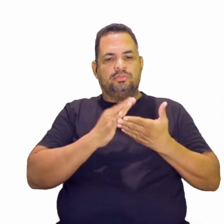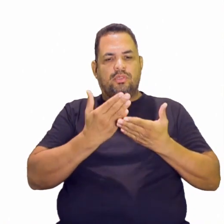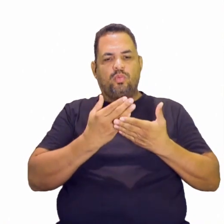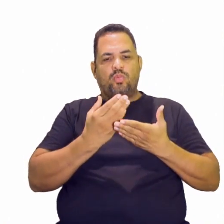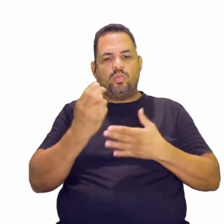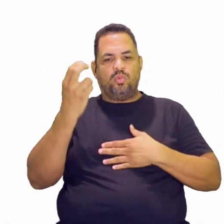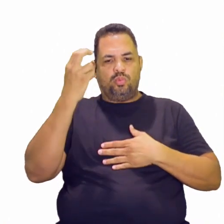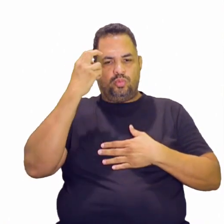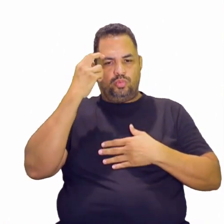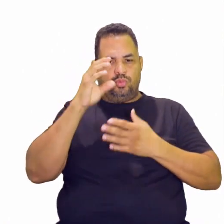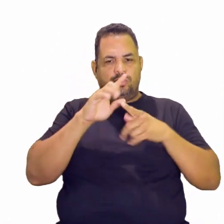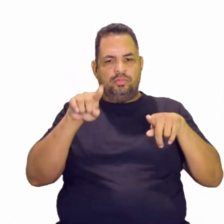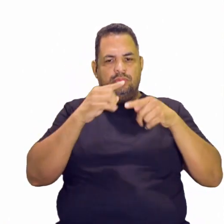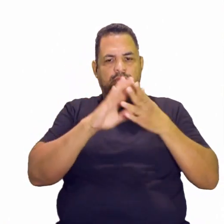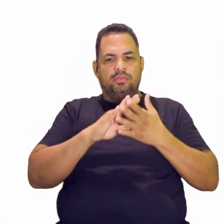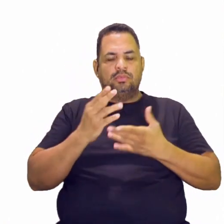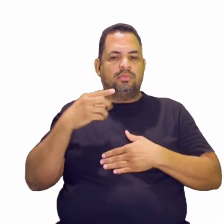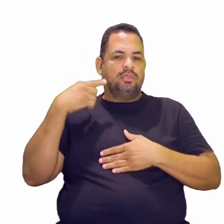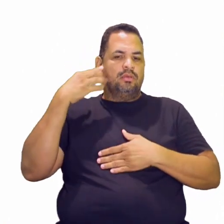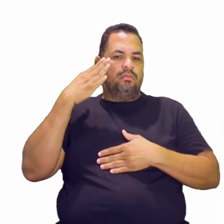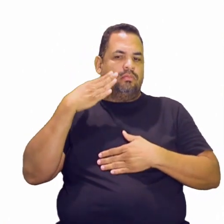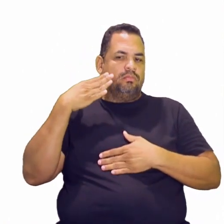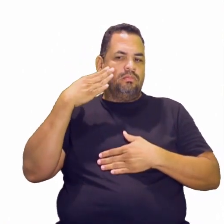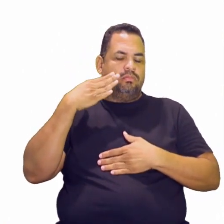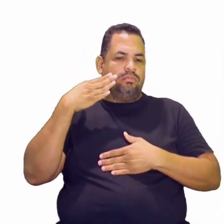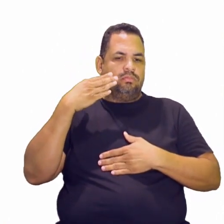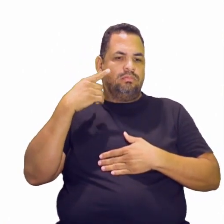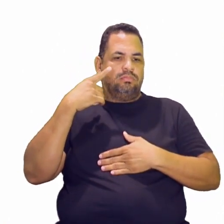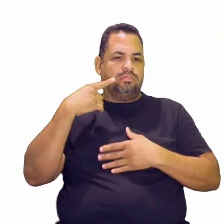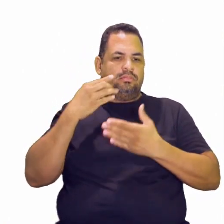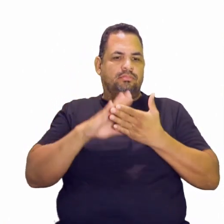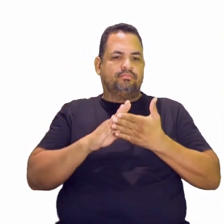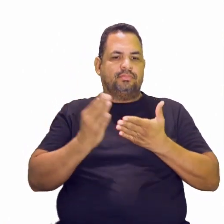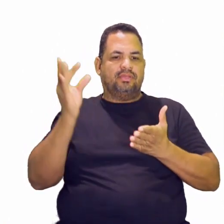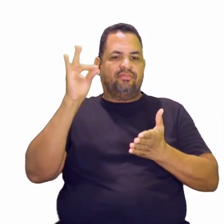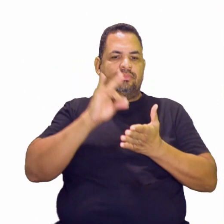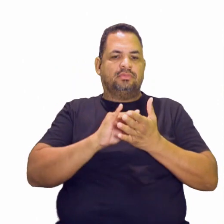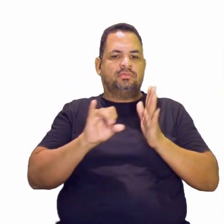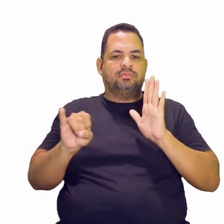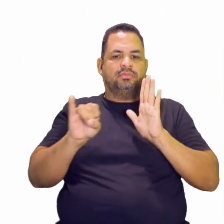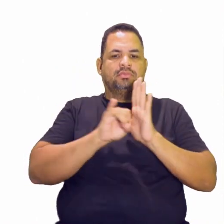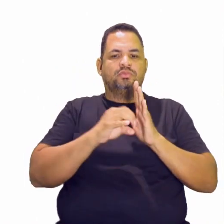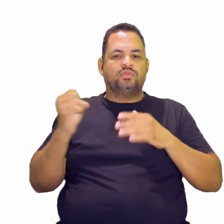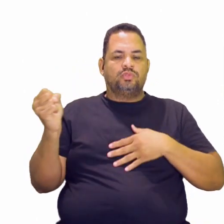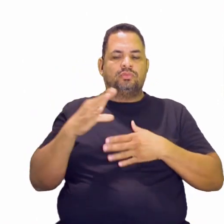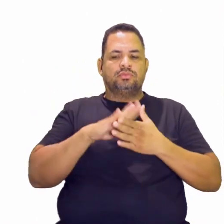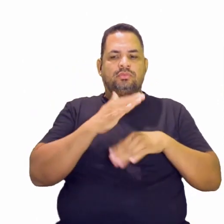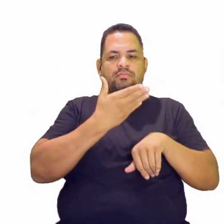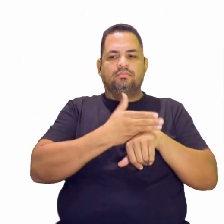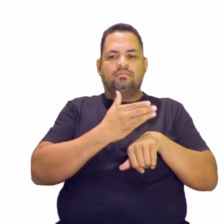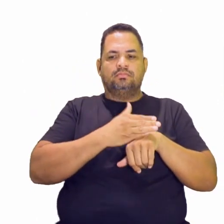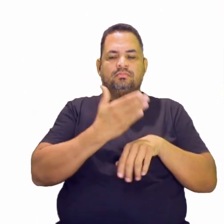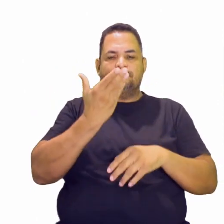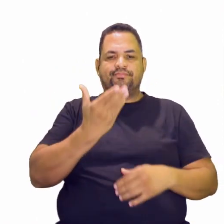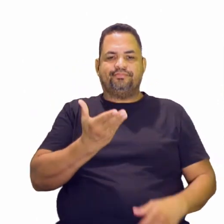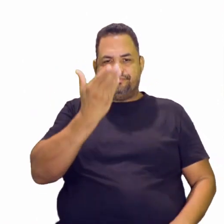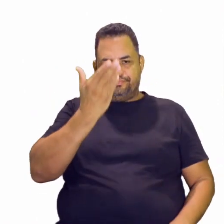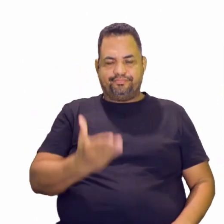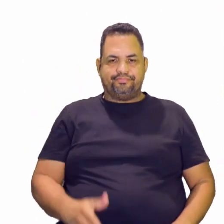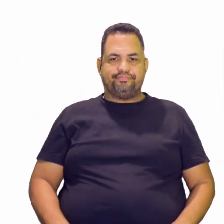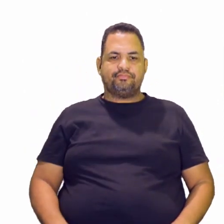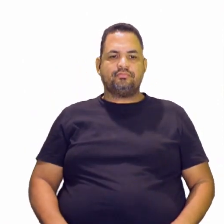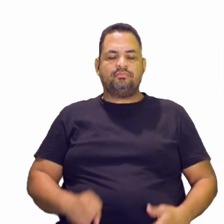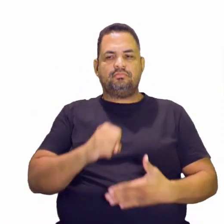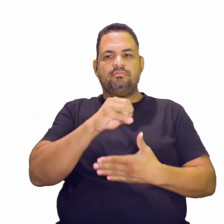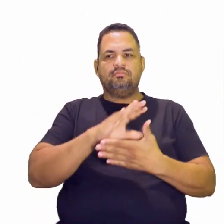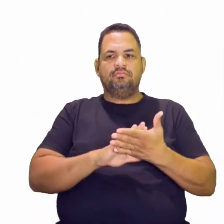norte-americana, afirmação de identidade dos jovens que a praticam. Então, nós observamos que muitas dessas questões aqui